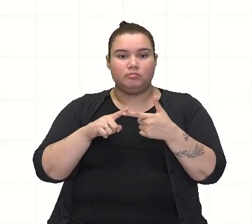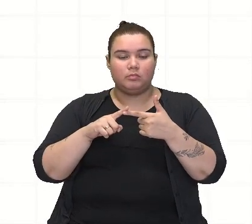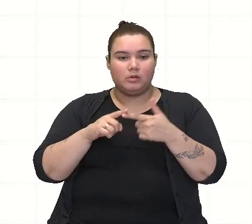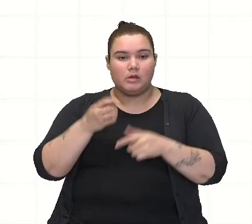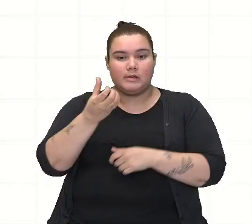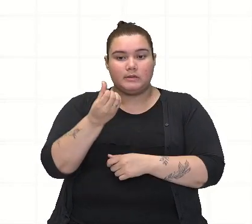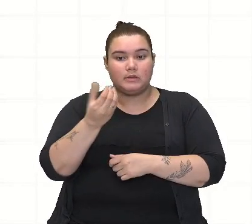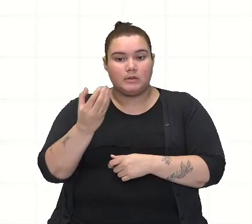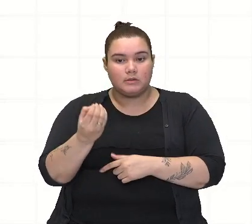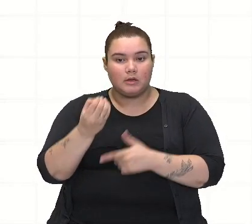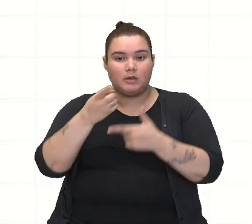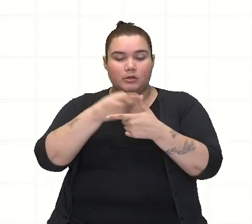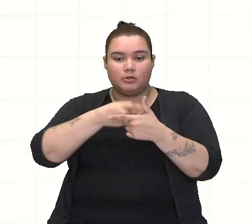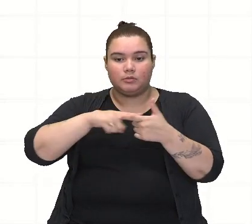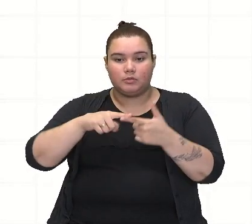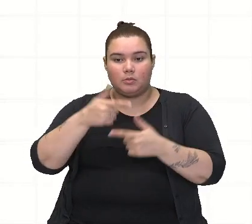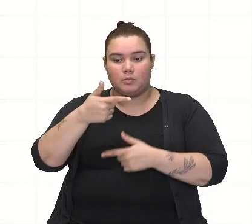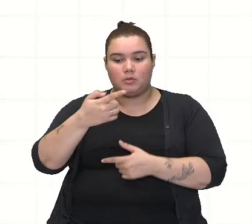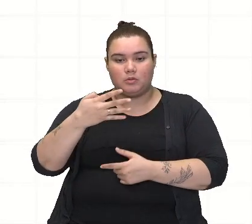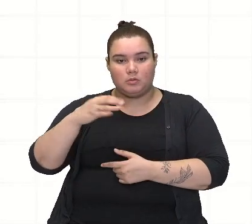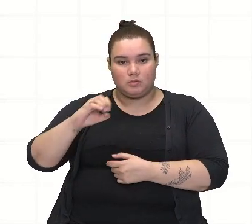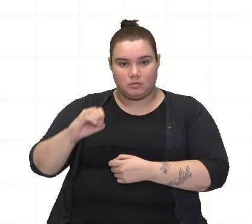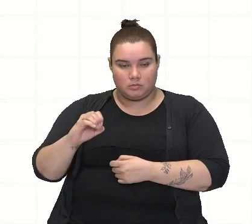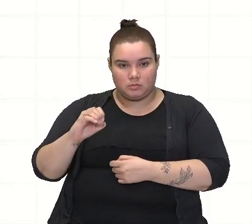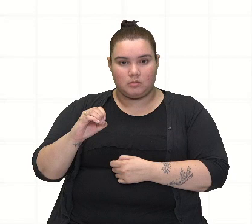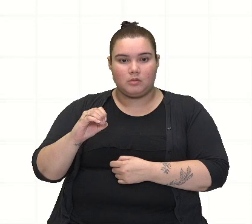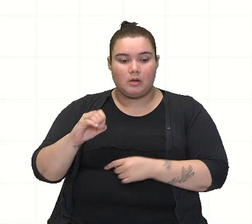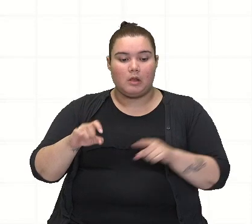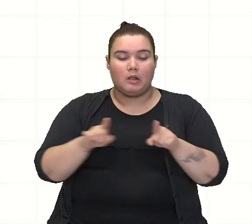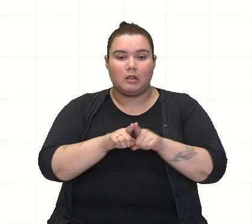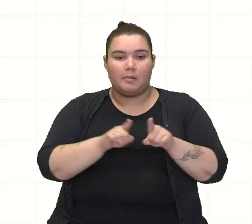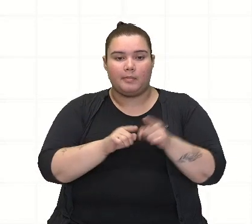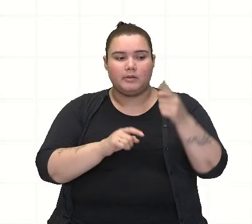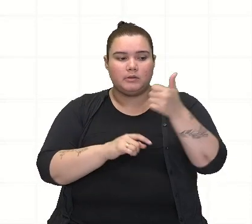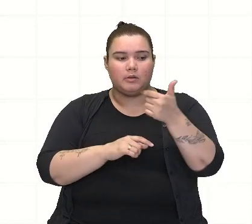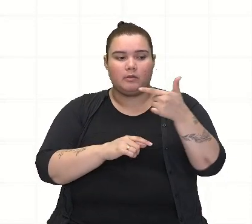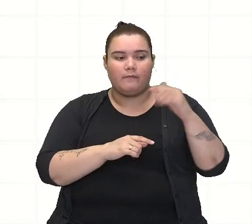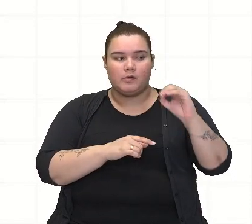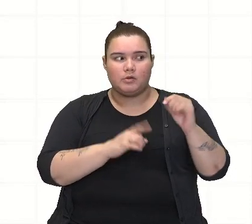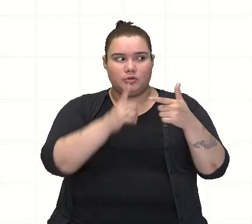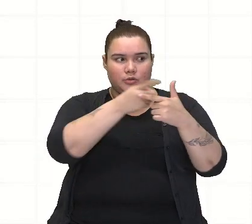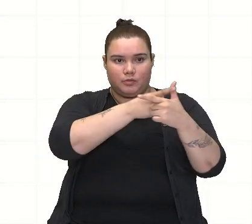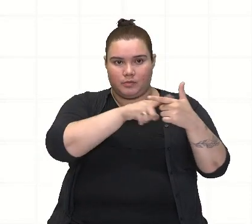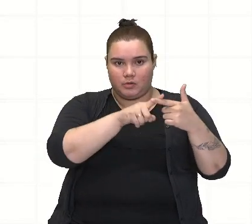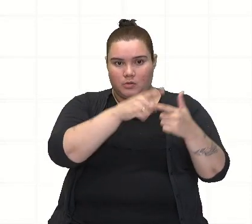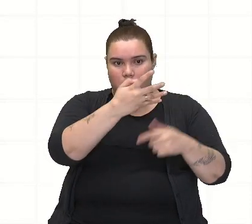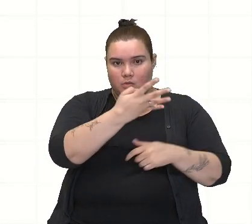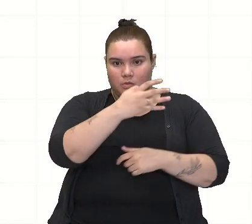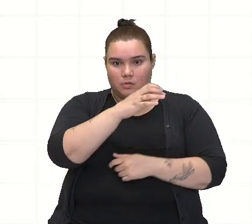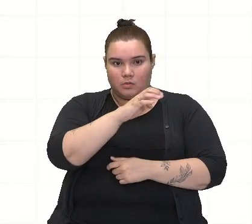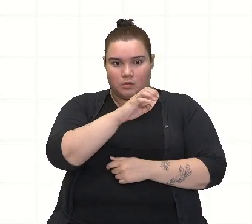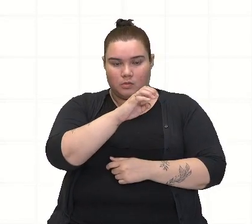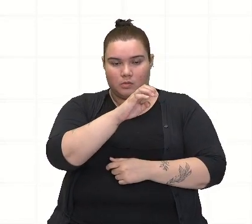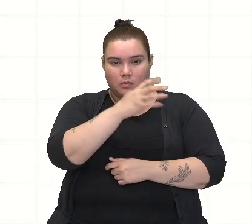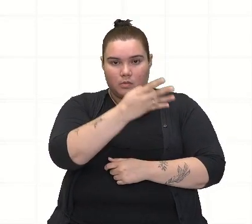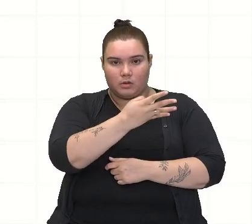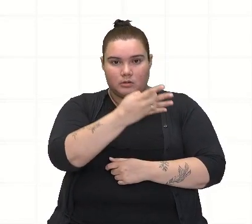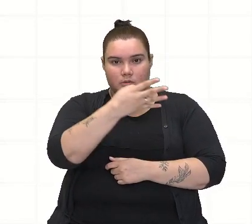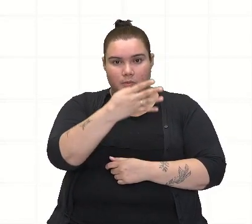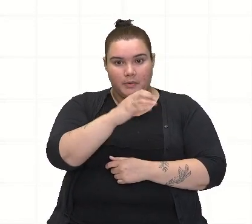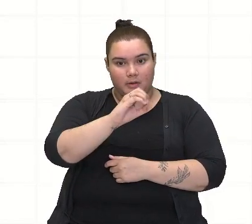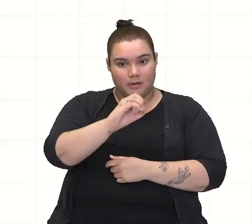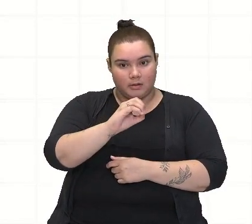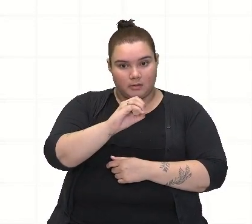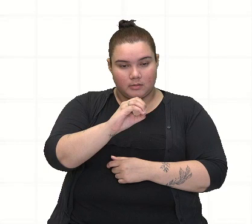60 por 240 e realizamos a divisão de 120 por 440, nós